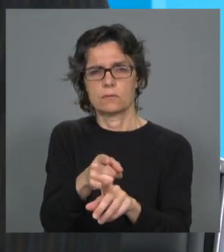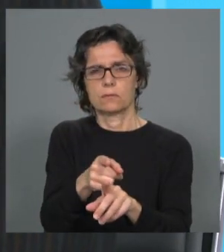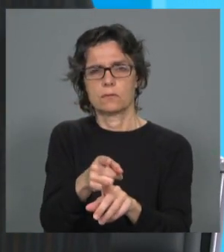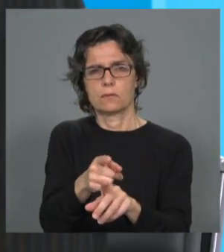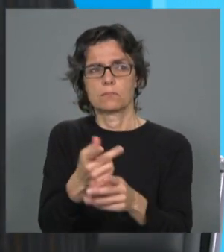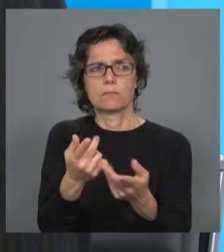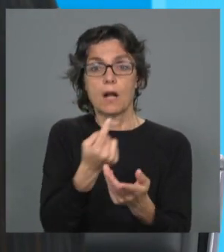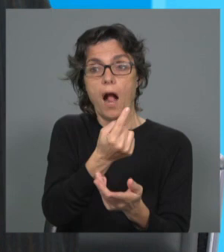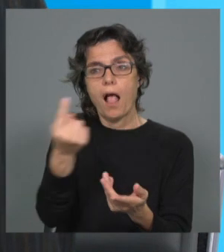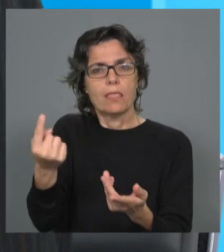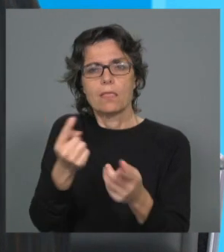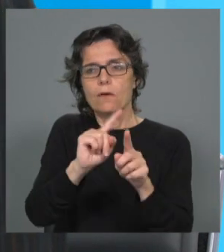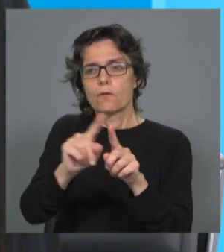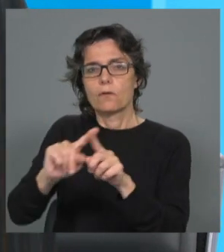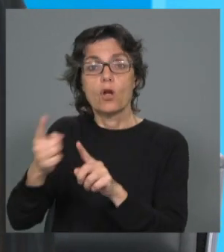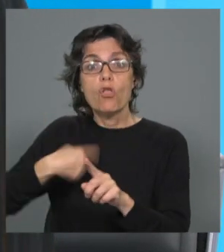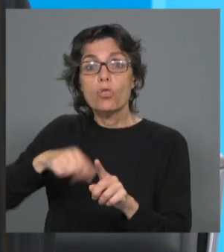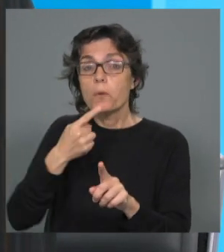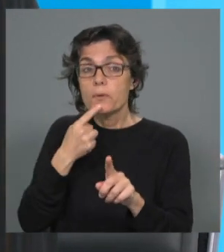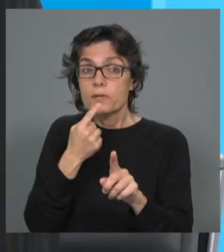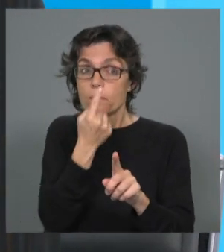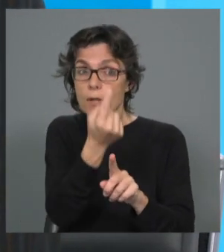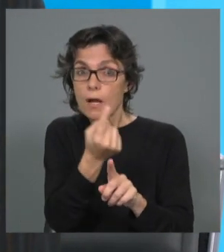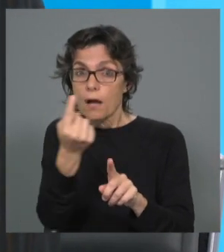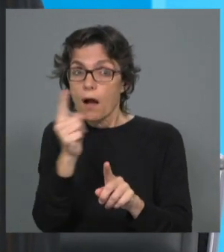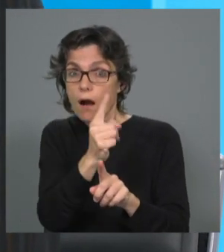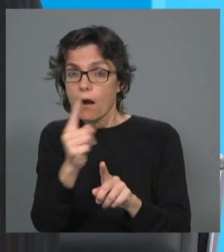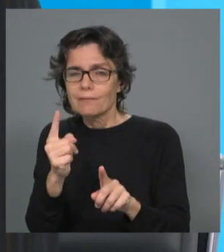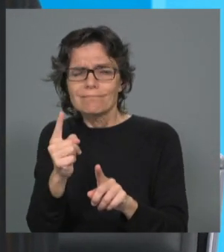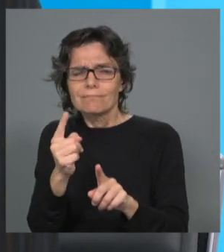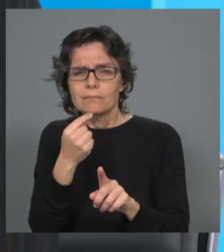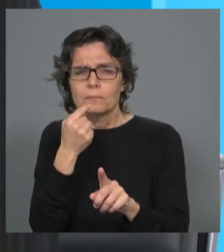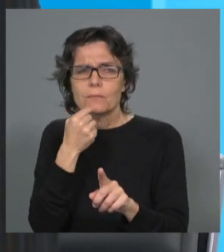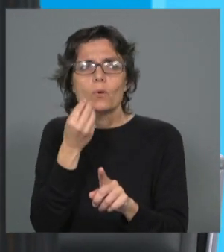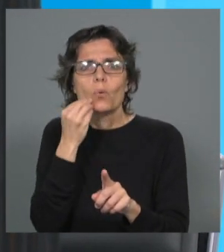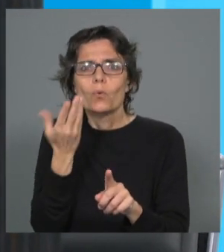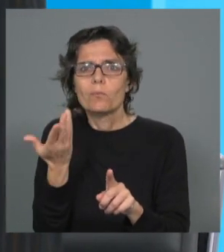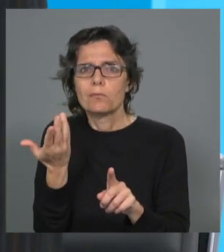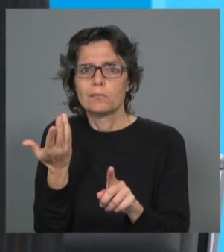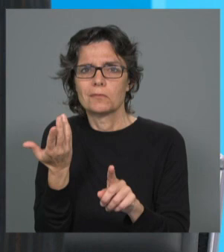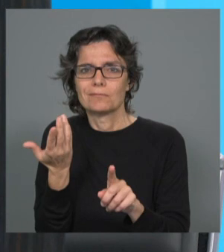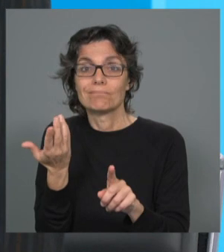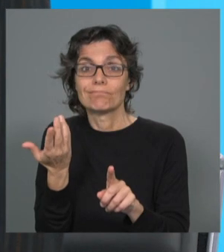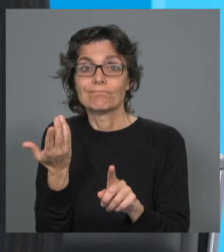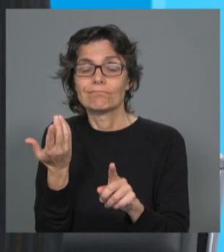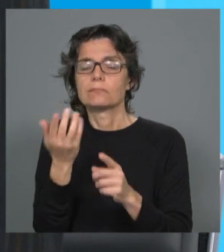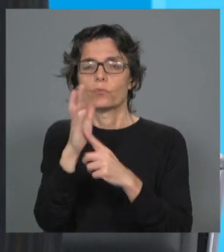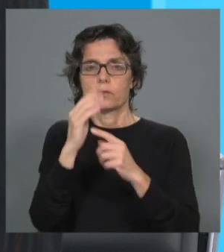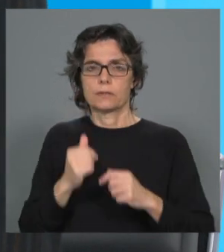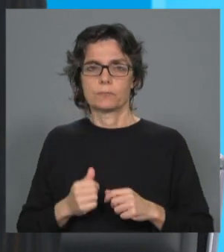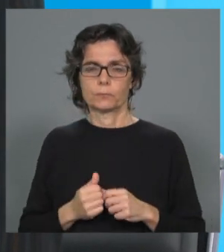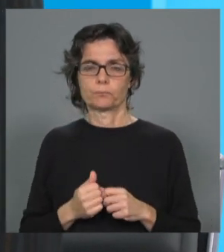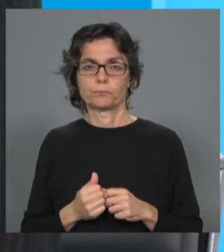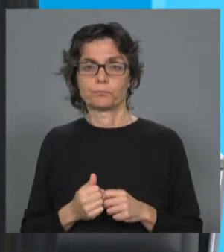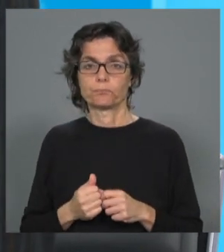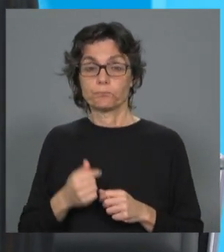perceber exatamente o que é o grau de sofrimento de uma pessoa. Eu estou a pegar aqui, por exemplo, uma vez